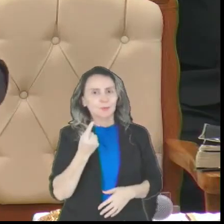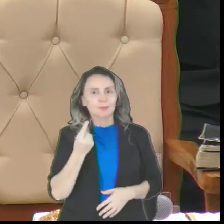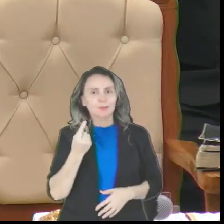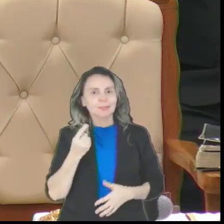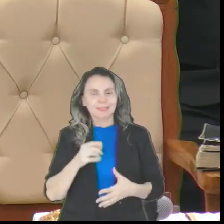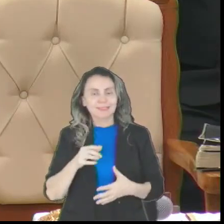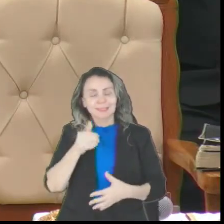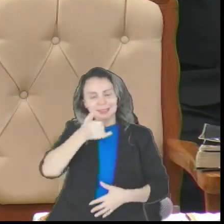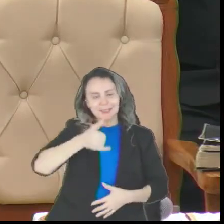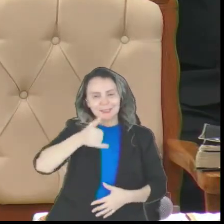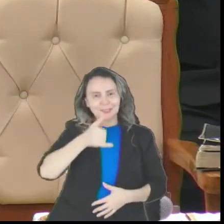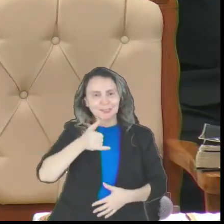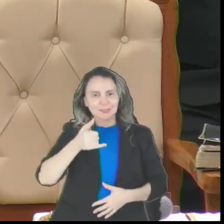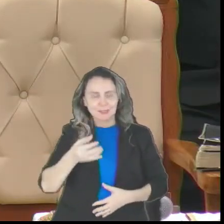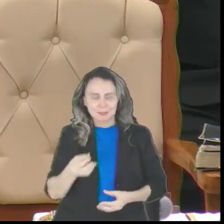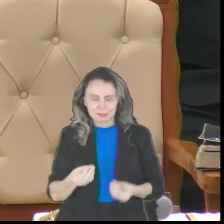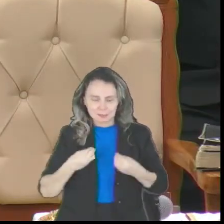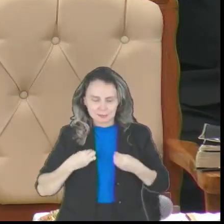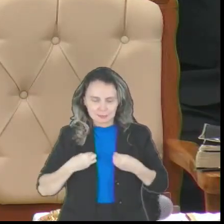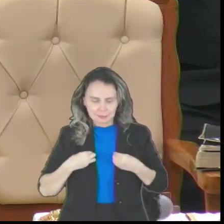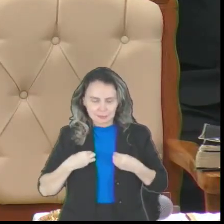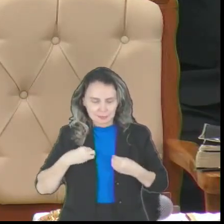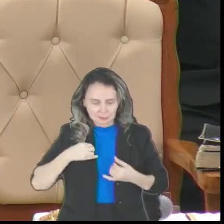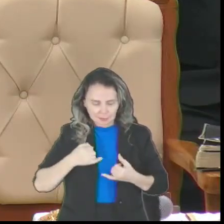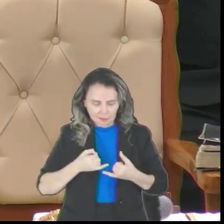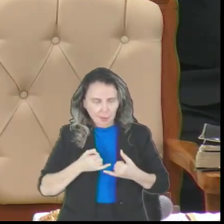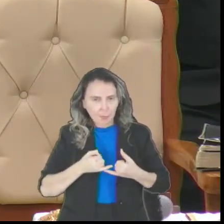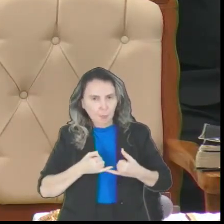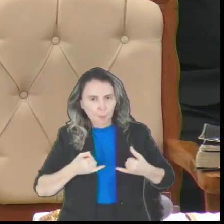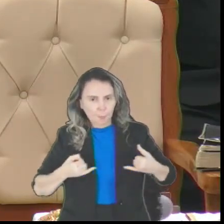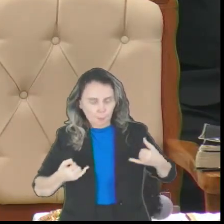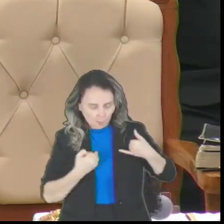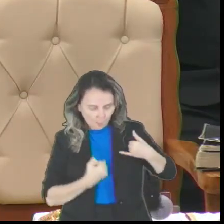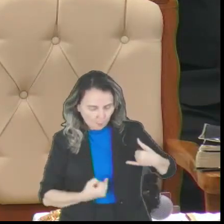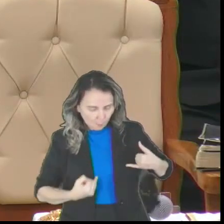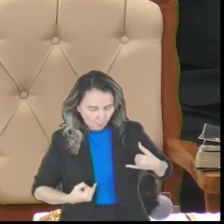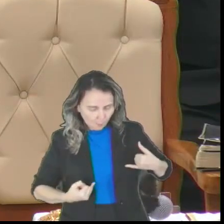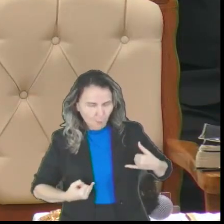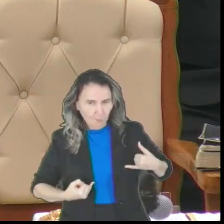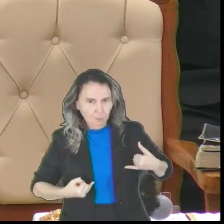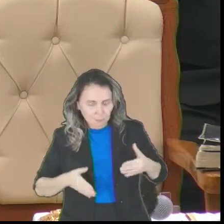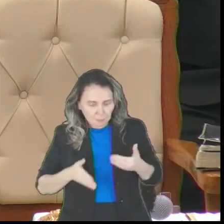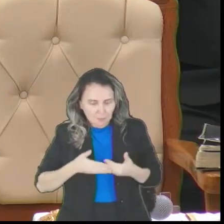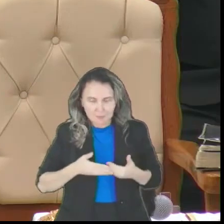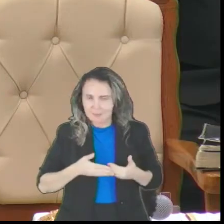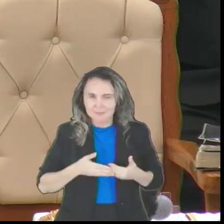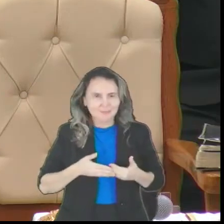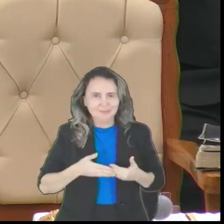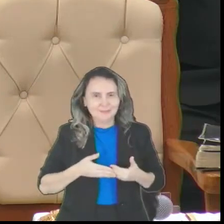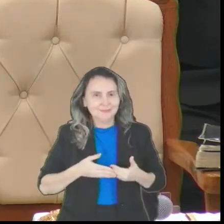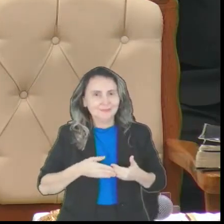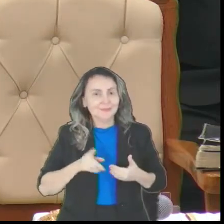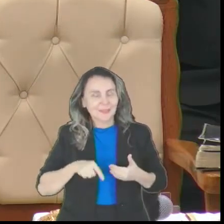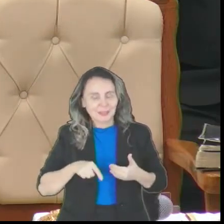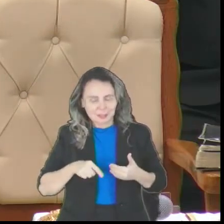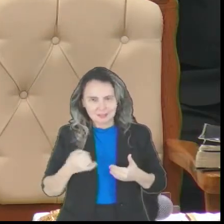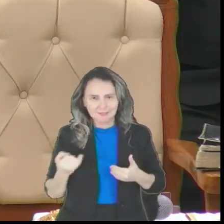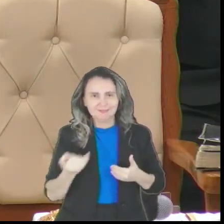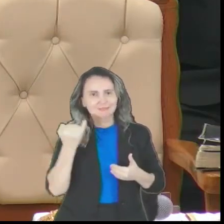Essa gordura, irmãos, aqui é a nutrição necessária para a nossa